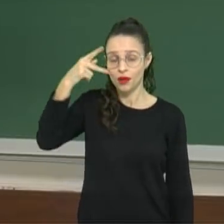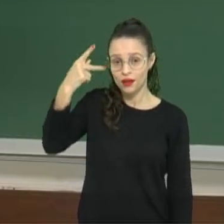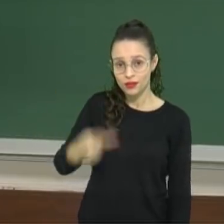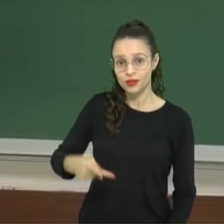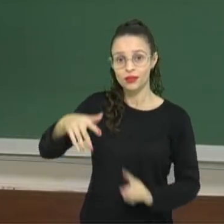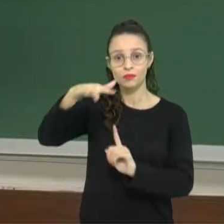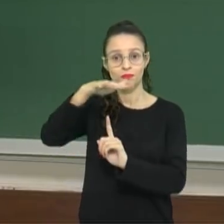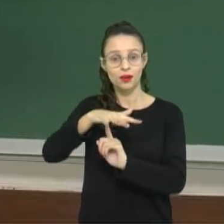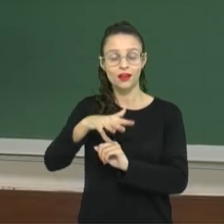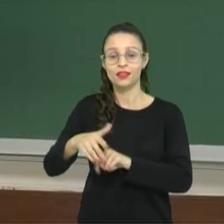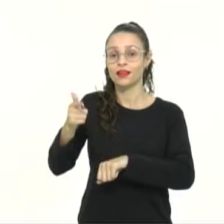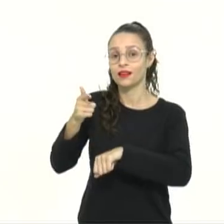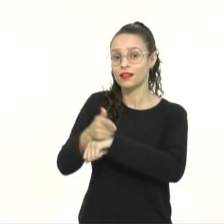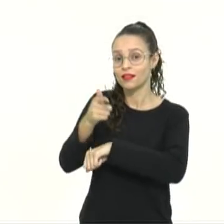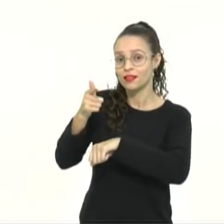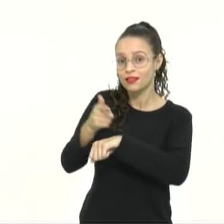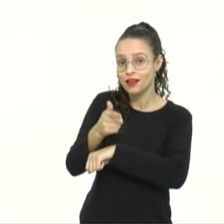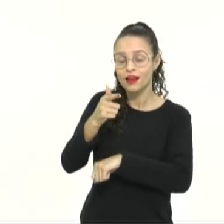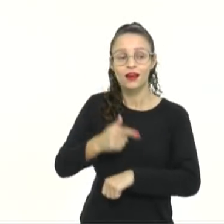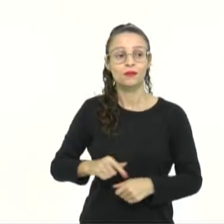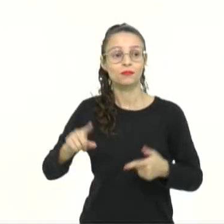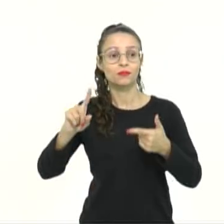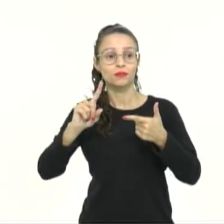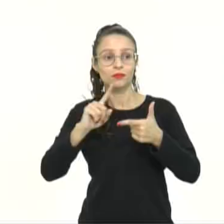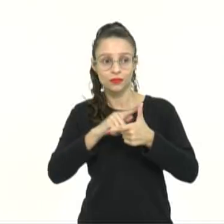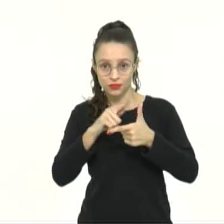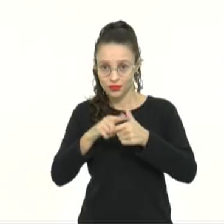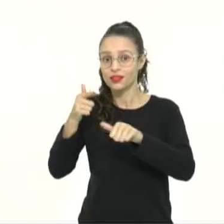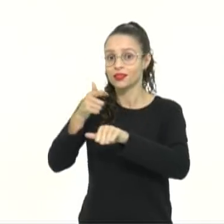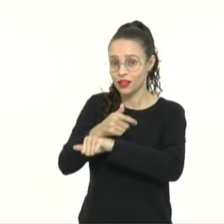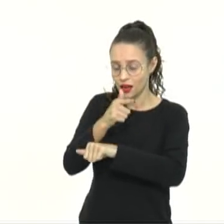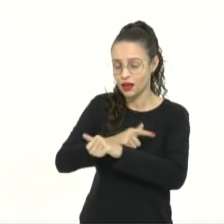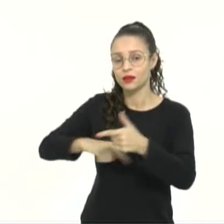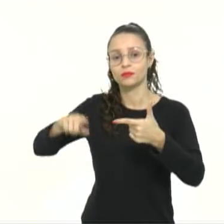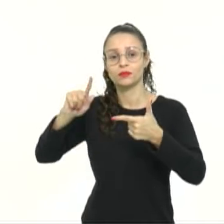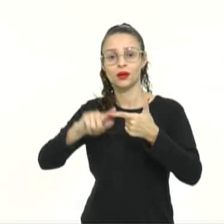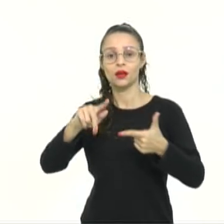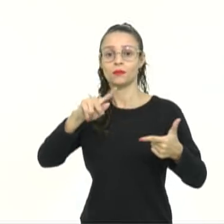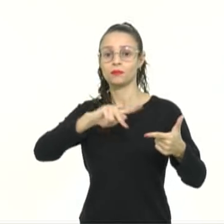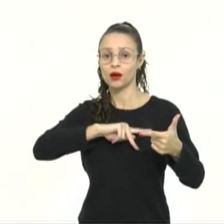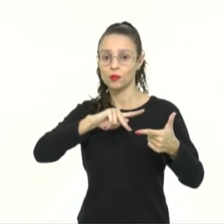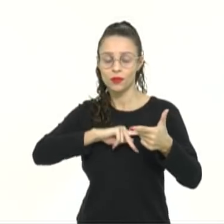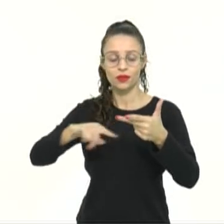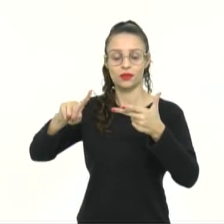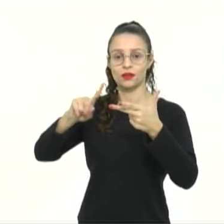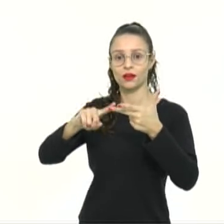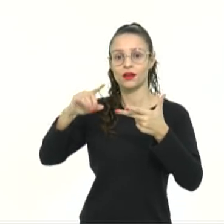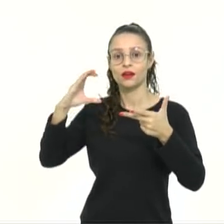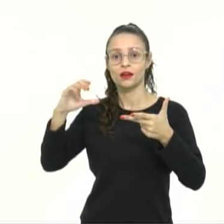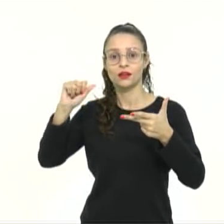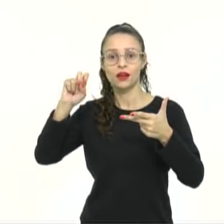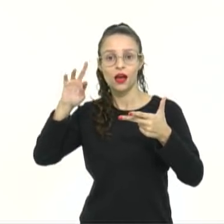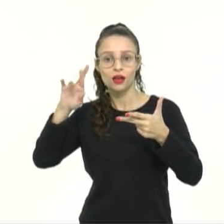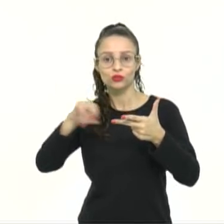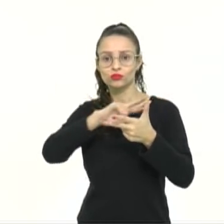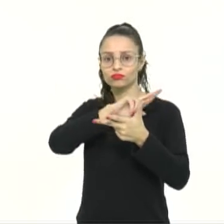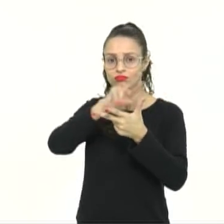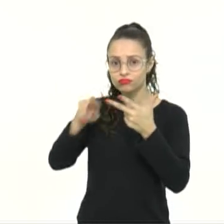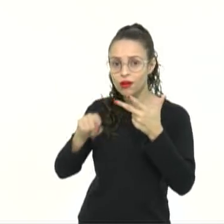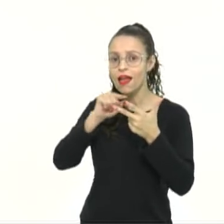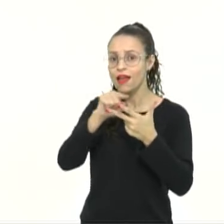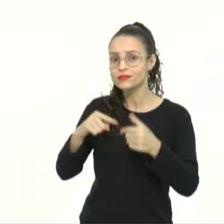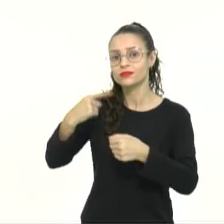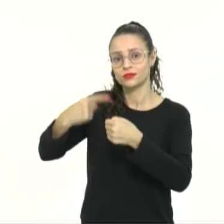estado, Alapa, Palmeira, Castro. Então, são todas cidades que estão ligadas à atividade do tropeirismo, que